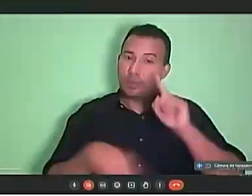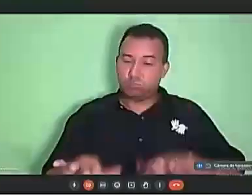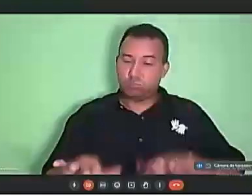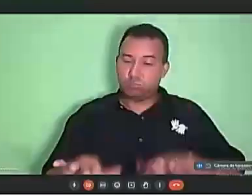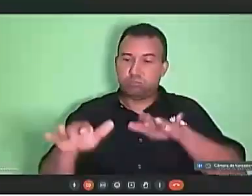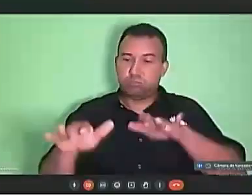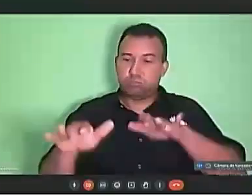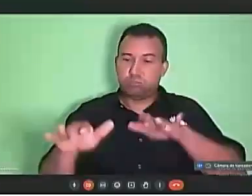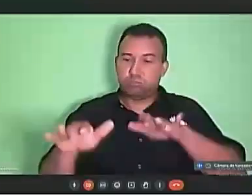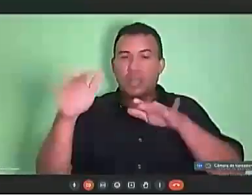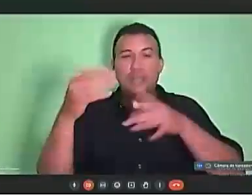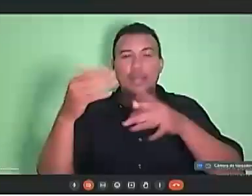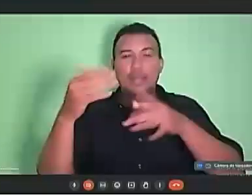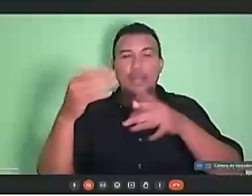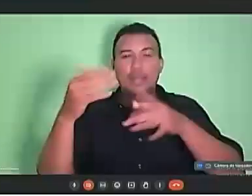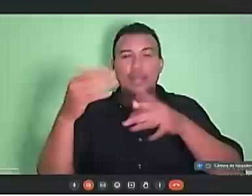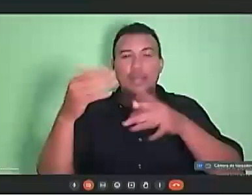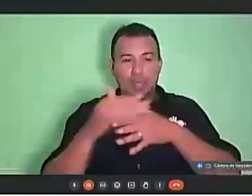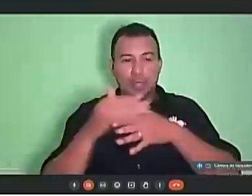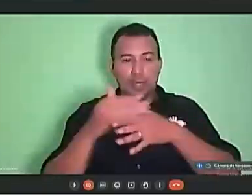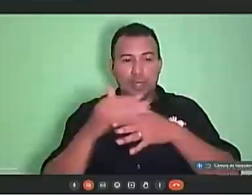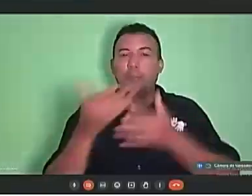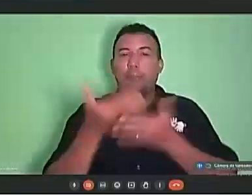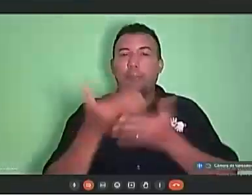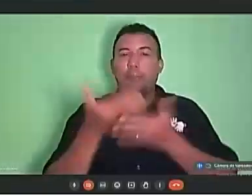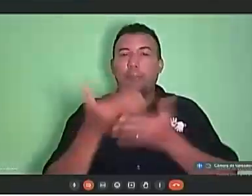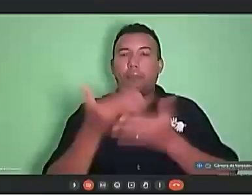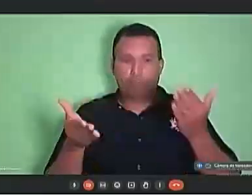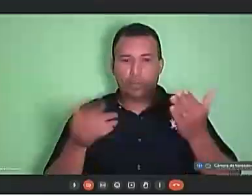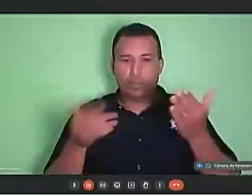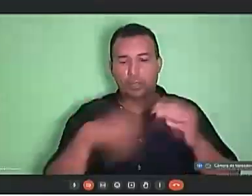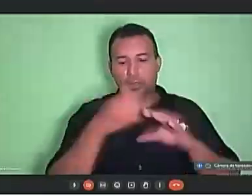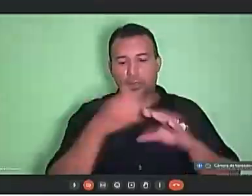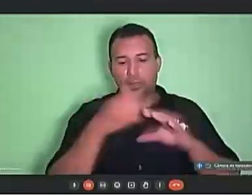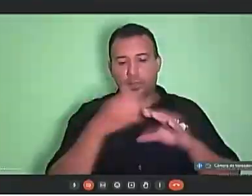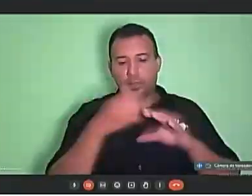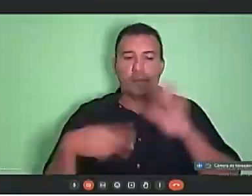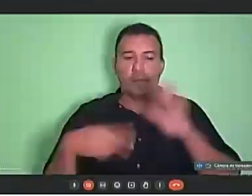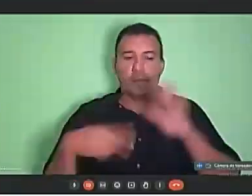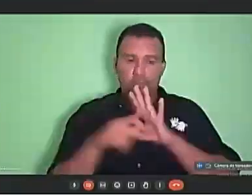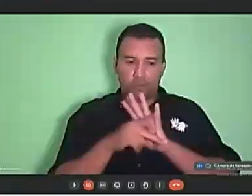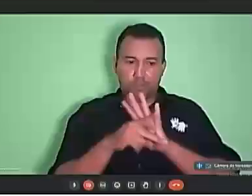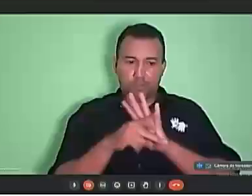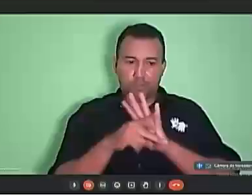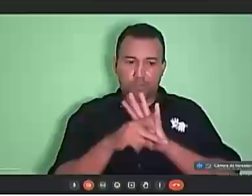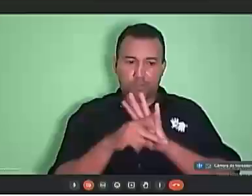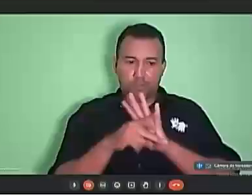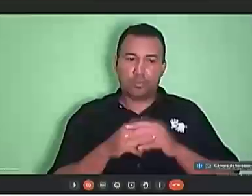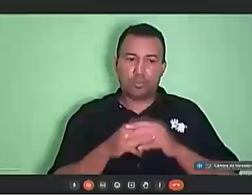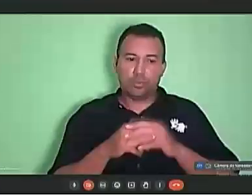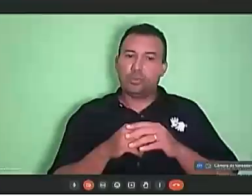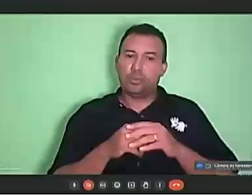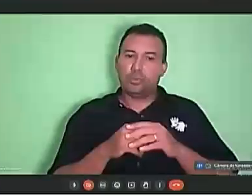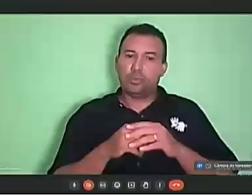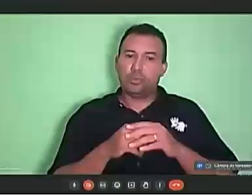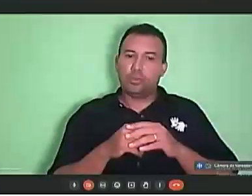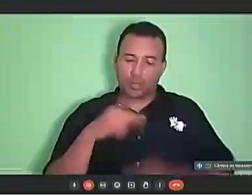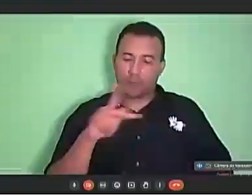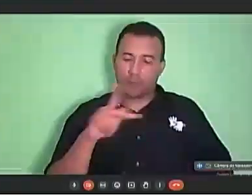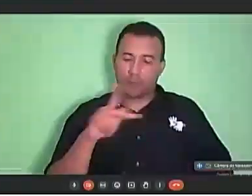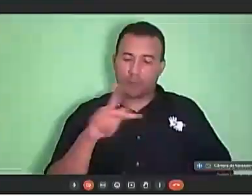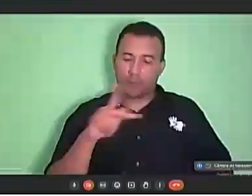sendo perdido por esse atrito. Isso é uma característica do remanso, do escoamento em canais. O efeito em Porto Vitória vai